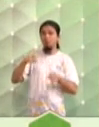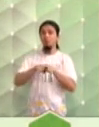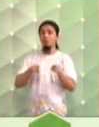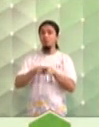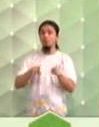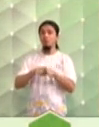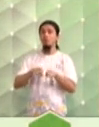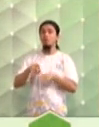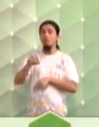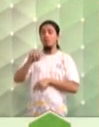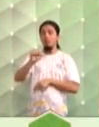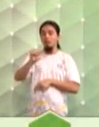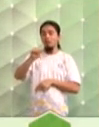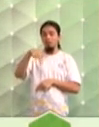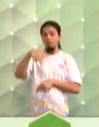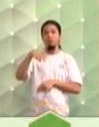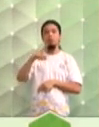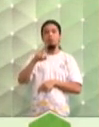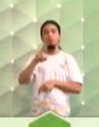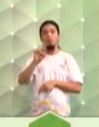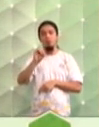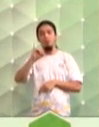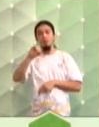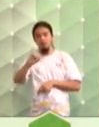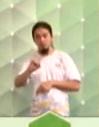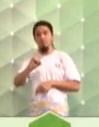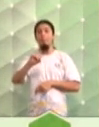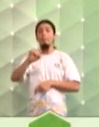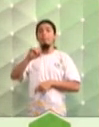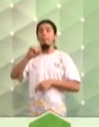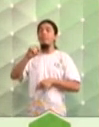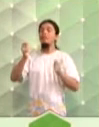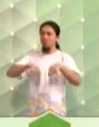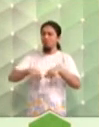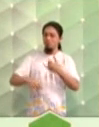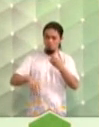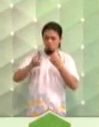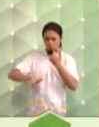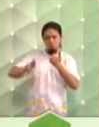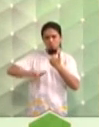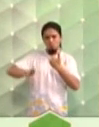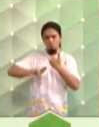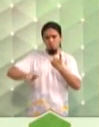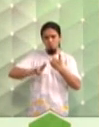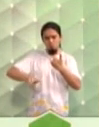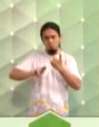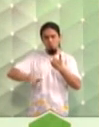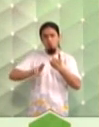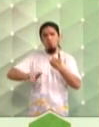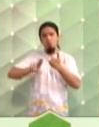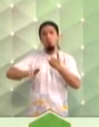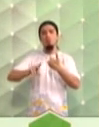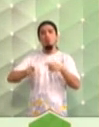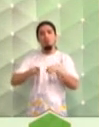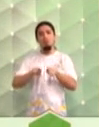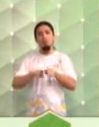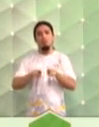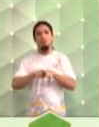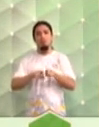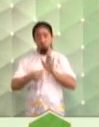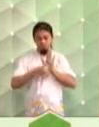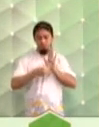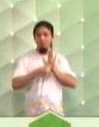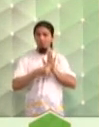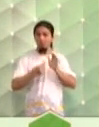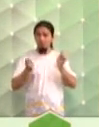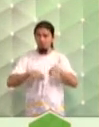enfim, no seu smartphone, você pode muito bem acompanhar tudo isso. É, acompanhar a campanha através do nosso